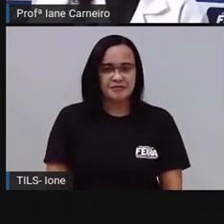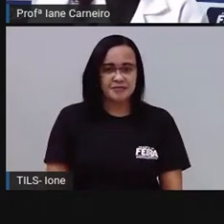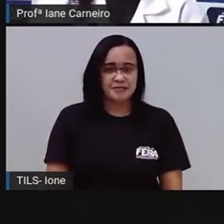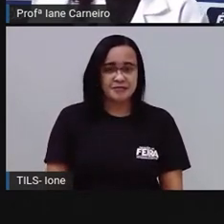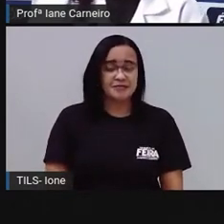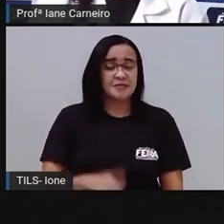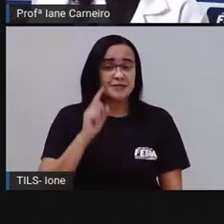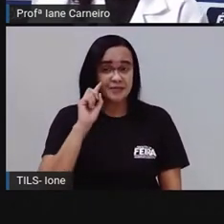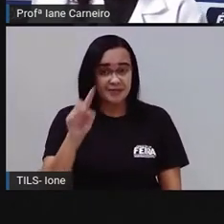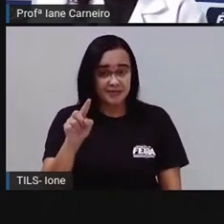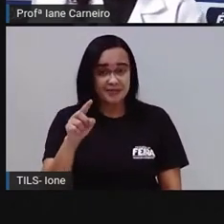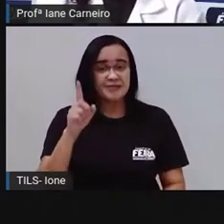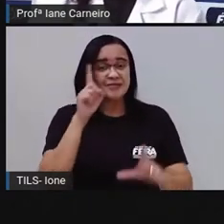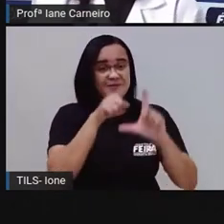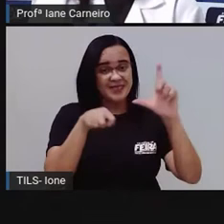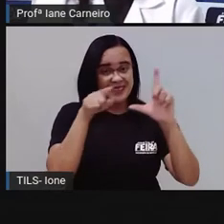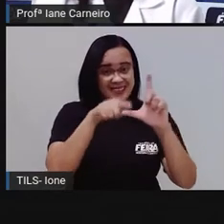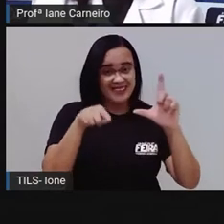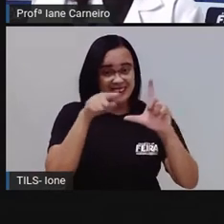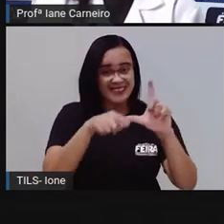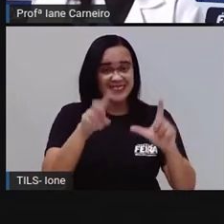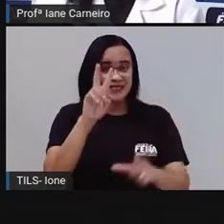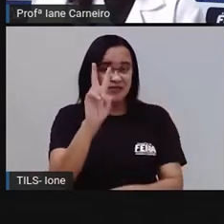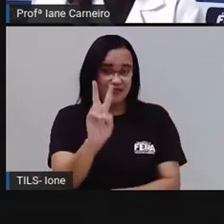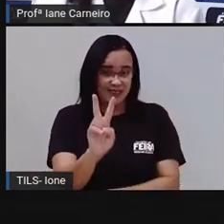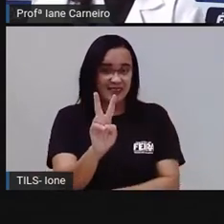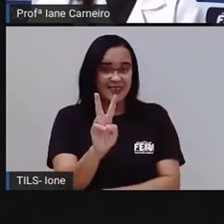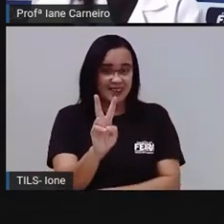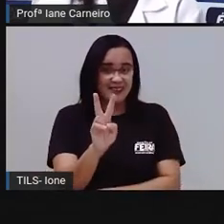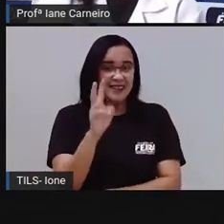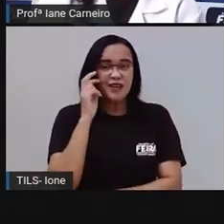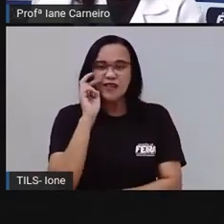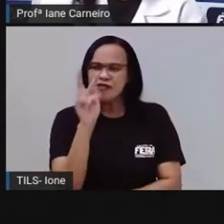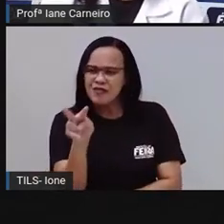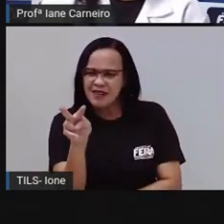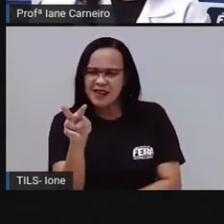A letra V. V, V.